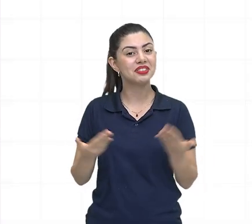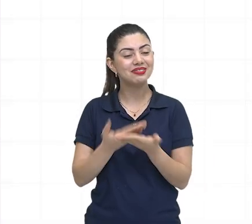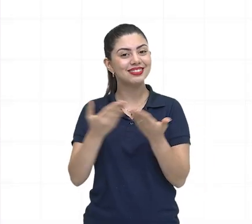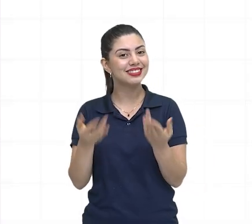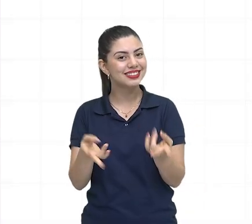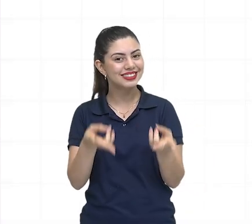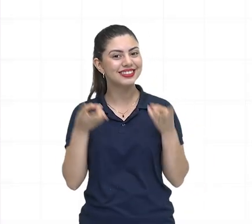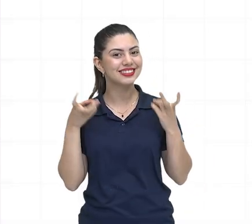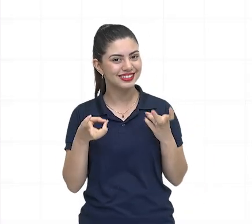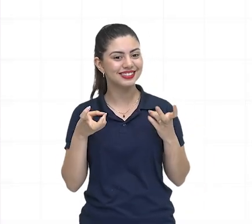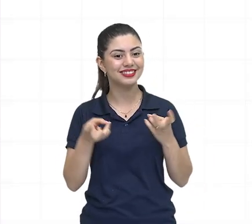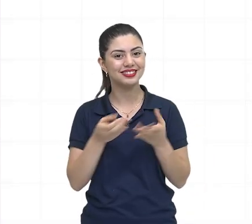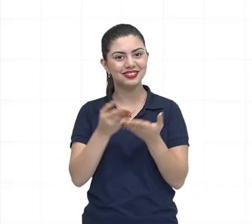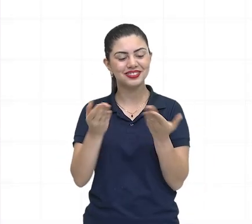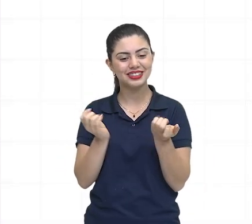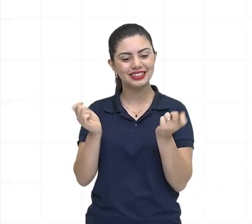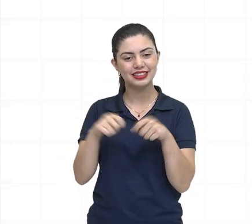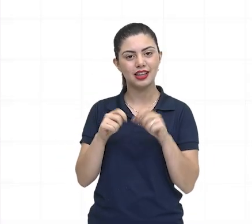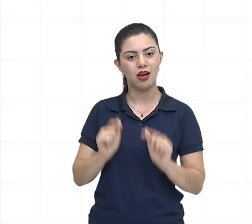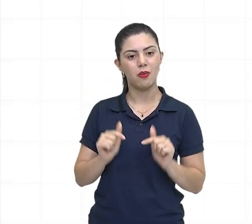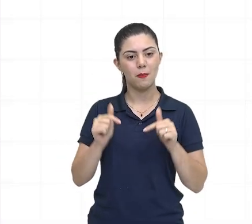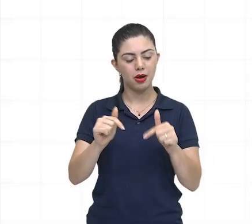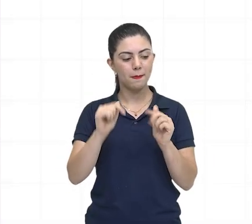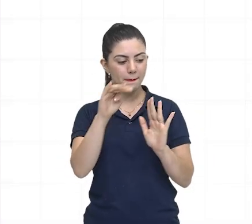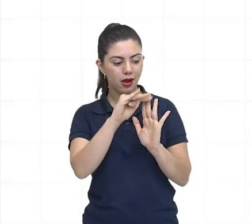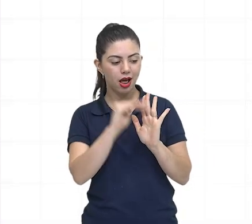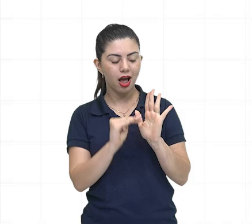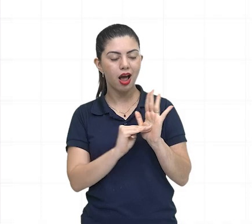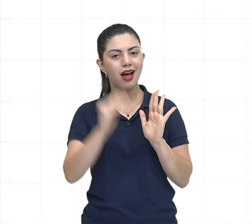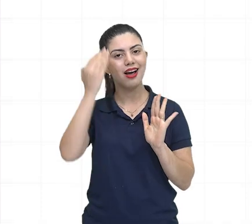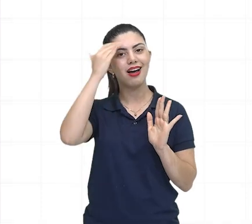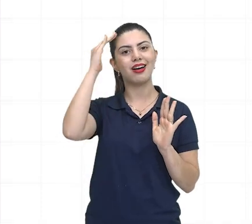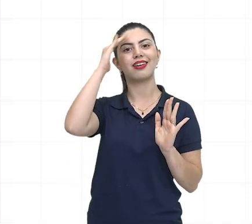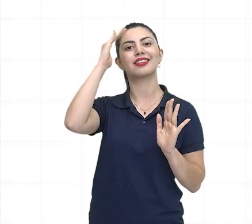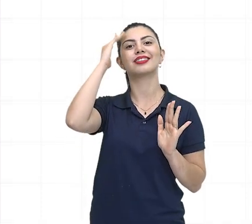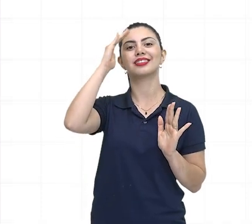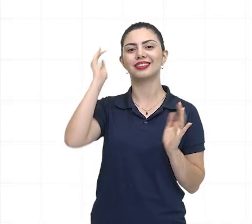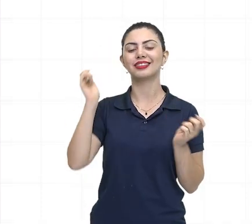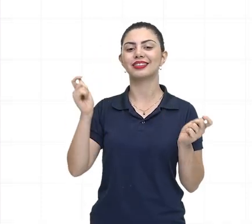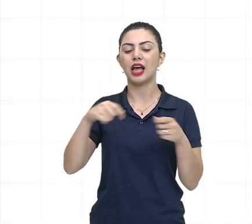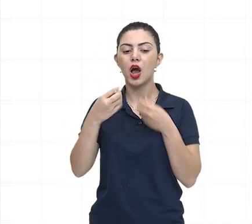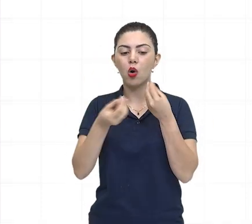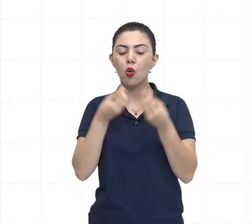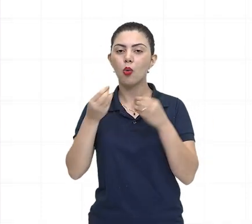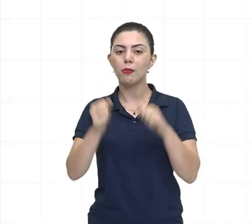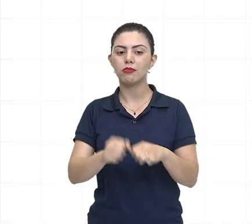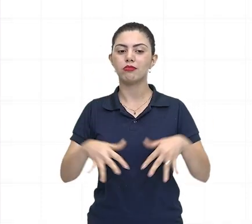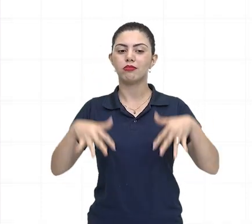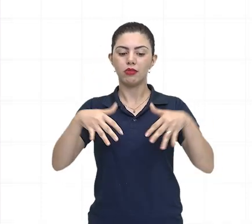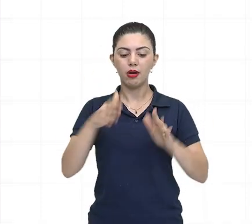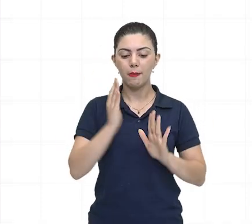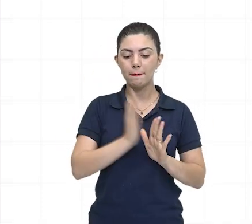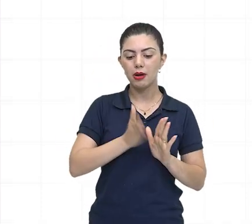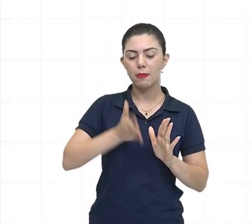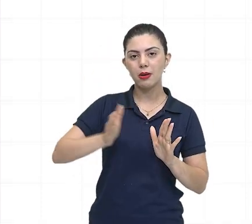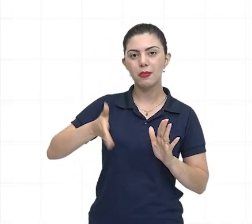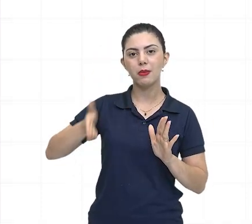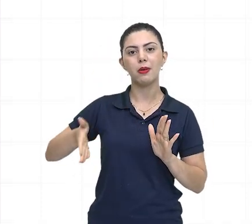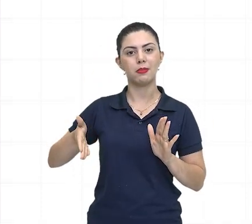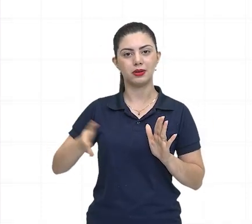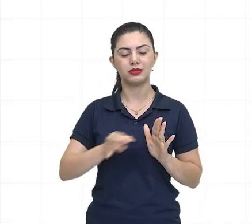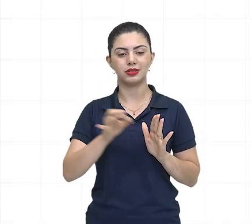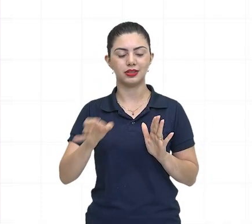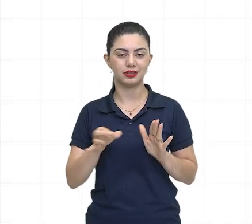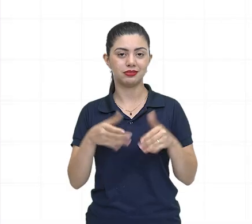dessa forma, você começa a se situar dentro desse fluxograma que